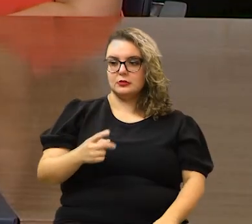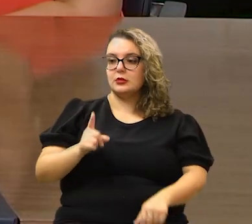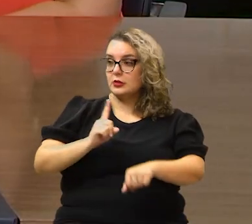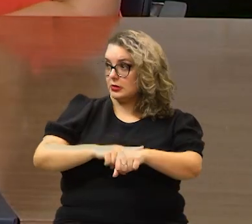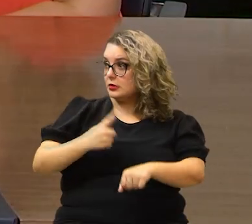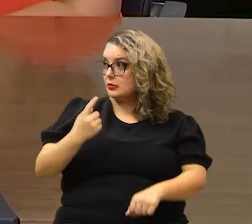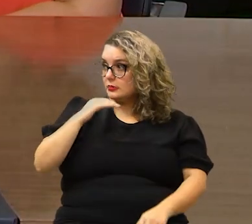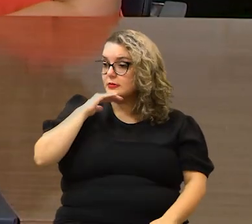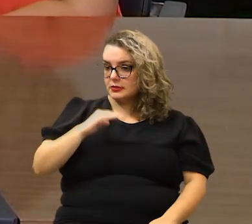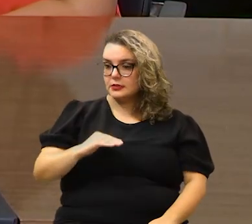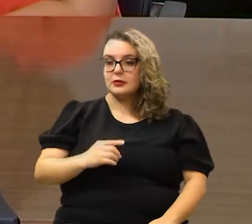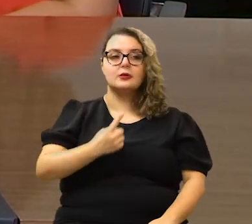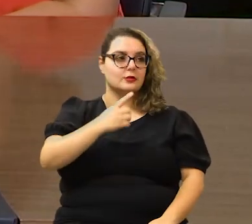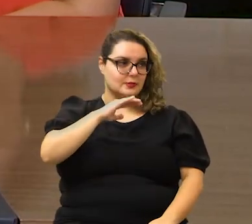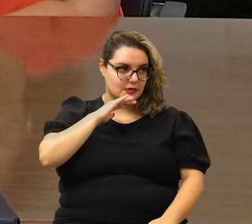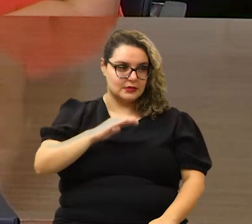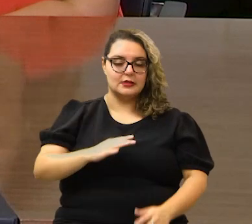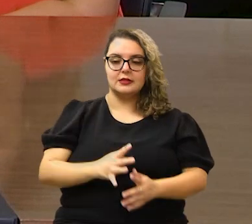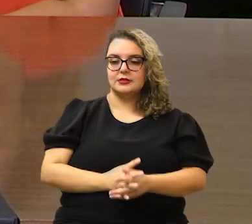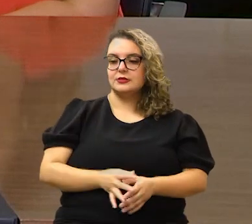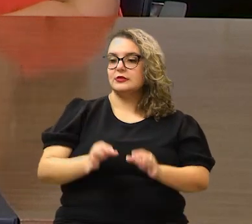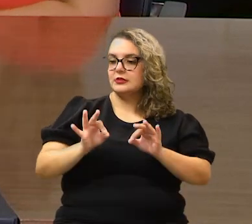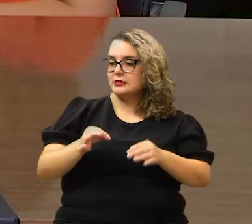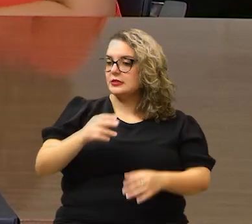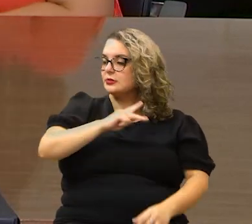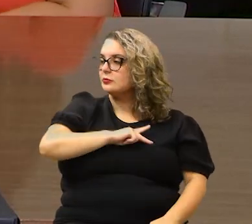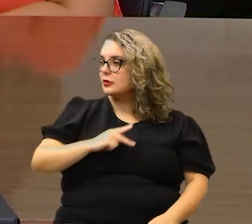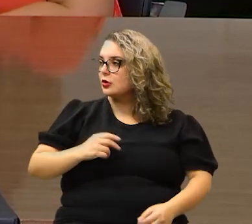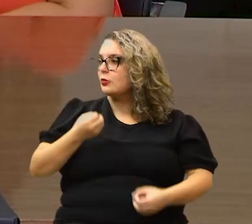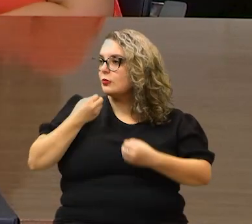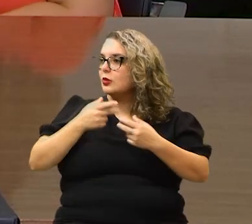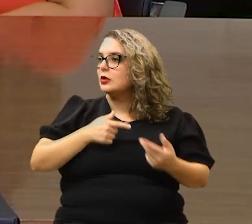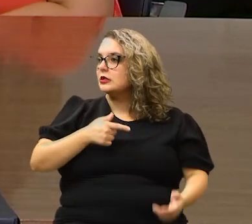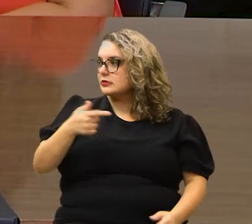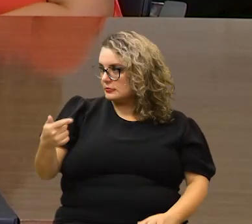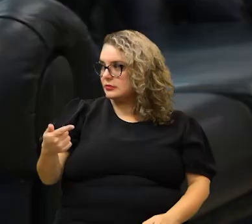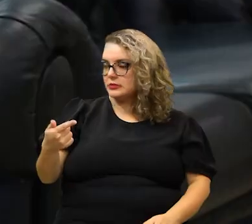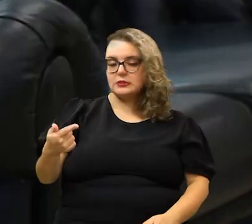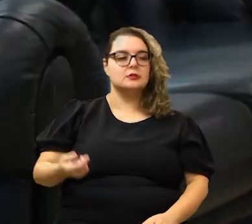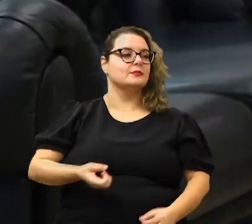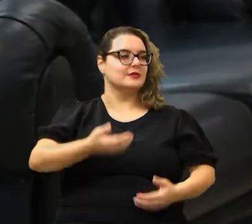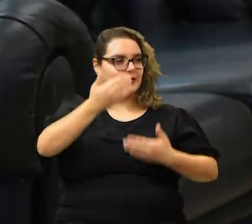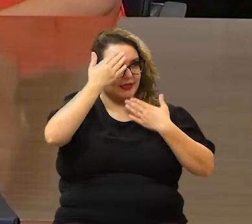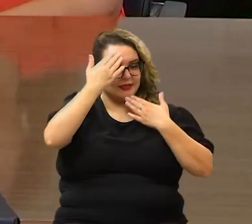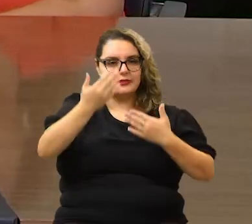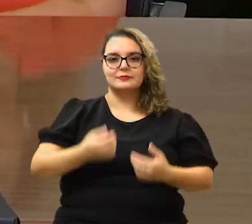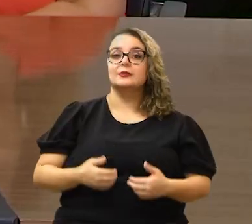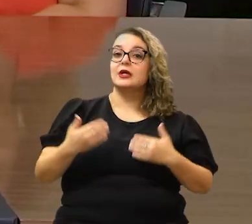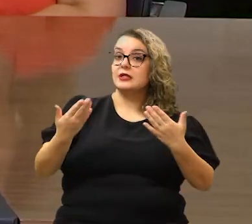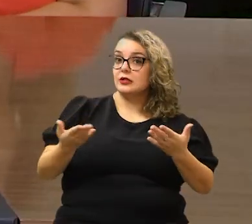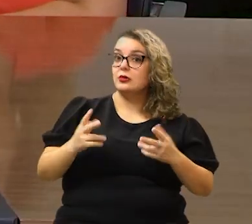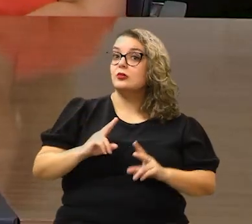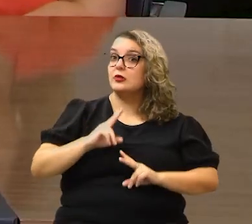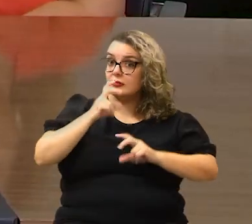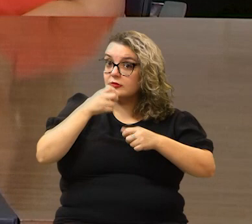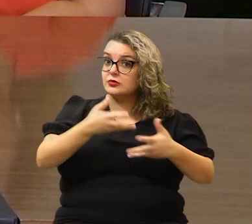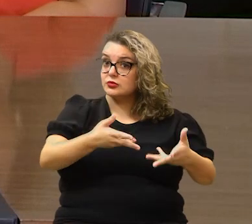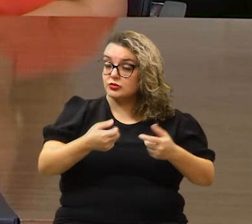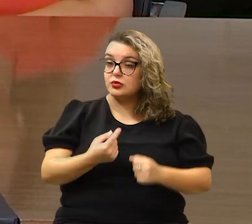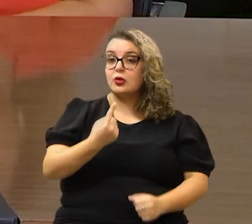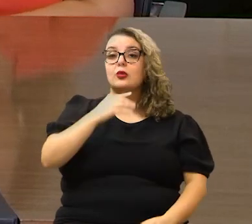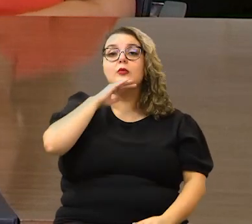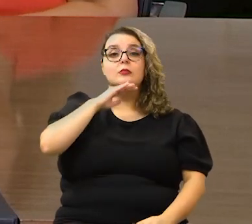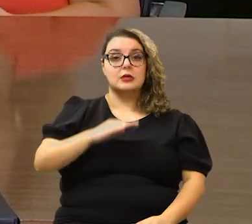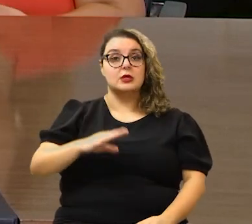A partir da 1h da tarde. Tá certo, então, presidente, uma boa semana. Obrigado. Gente, fica aqui então o reforço do